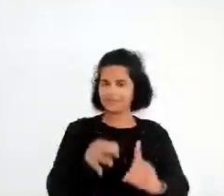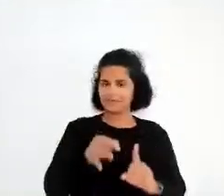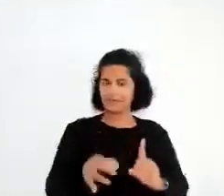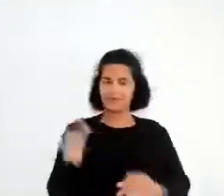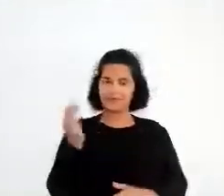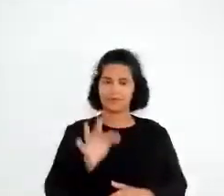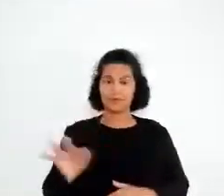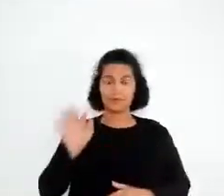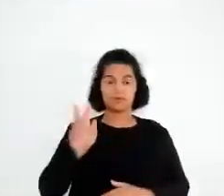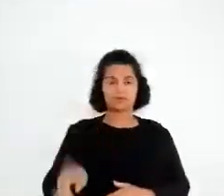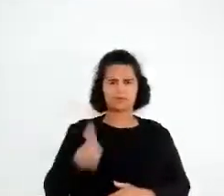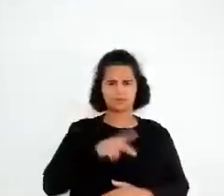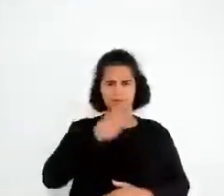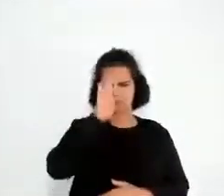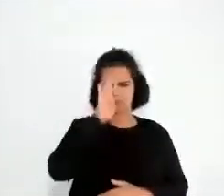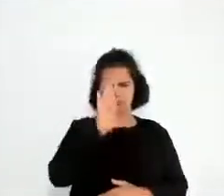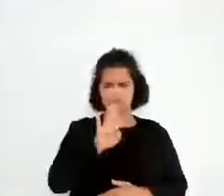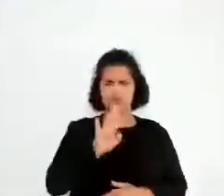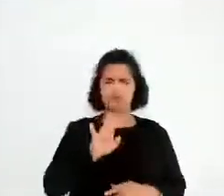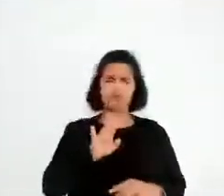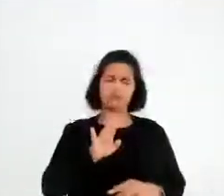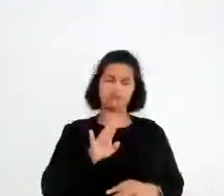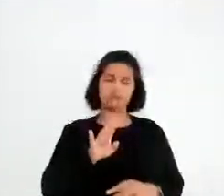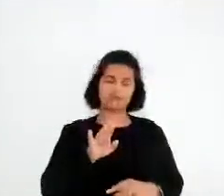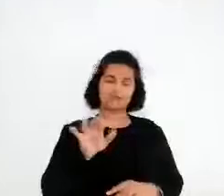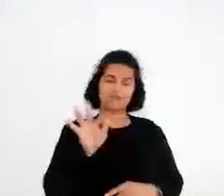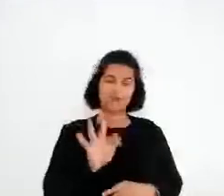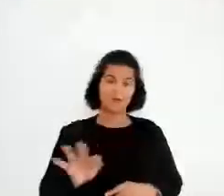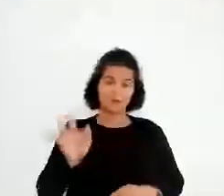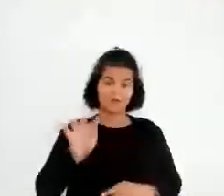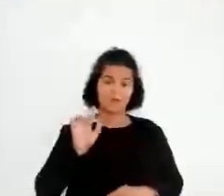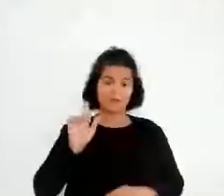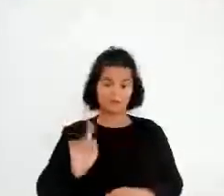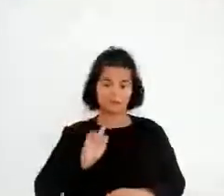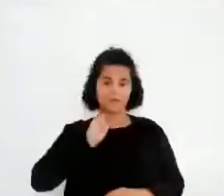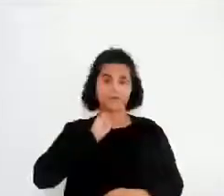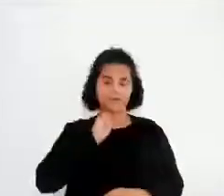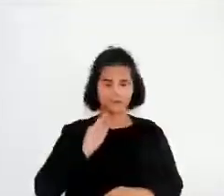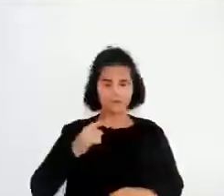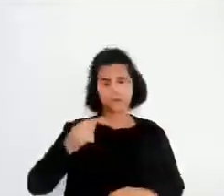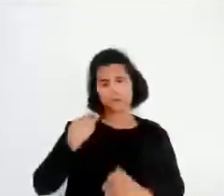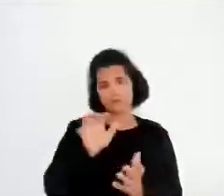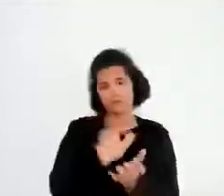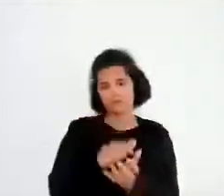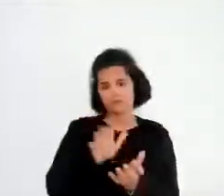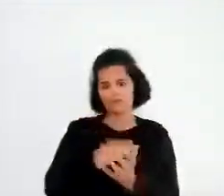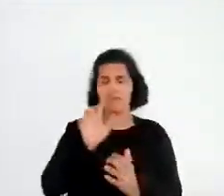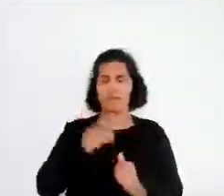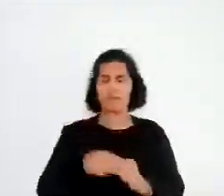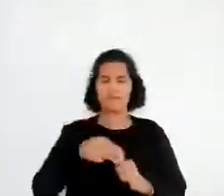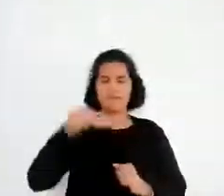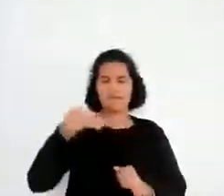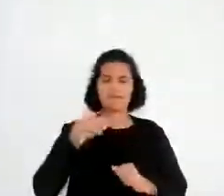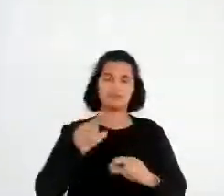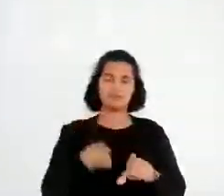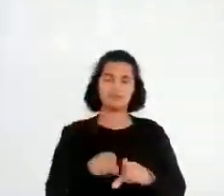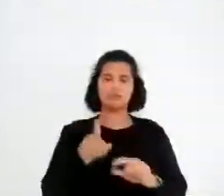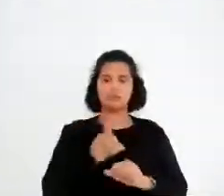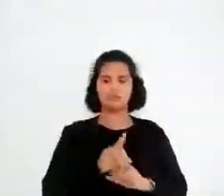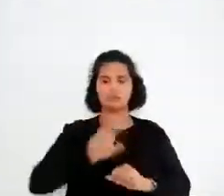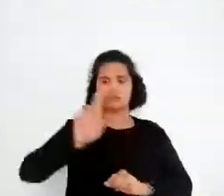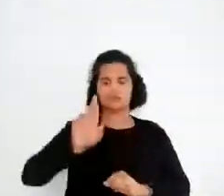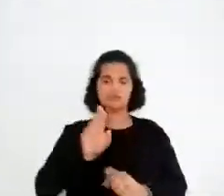da Faculdade de Direito do Recife, Edilson Nobre é mestre e doutor pela Universidade Federal de Pernambuco,